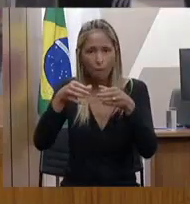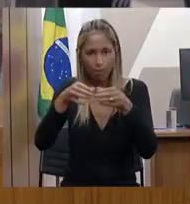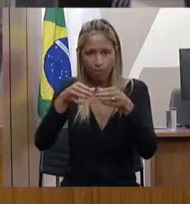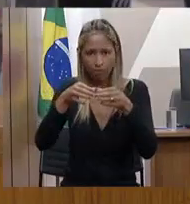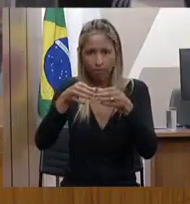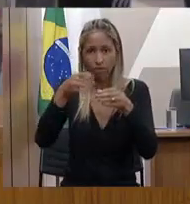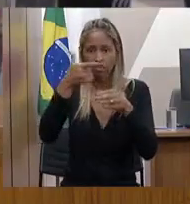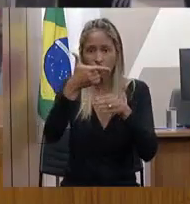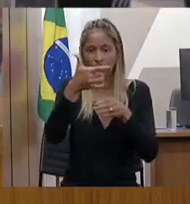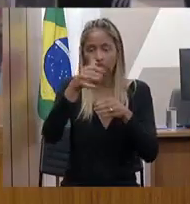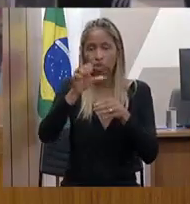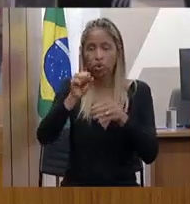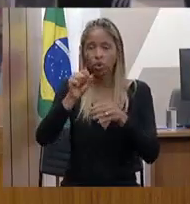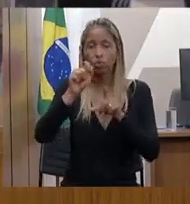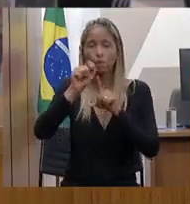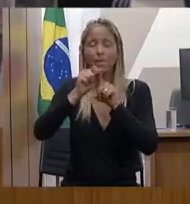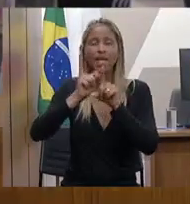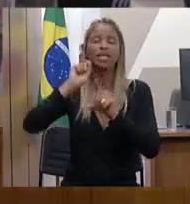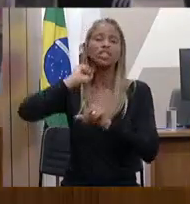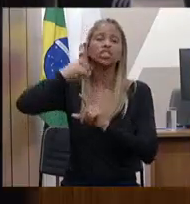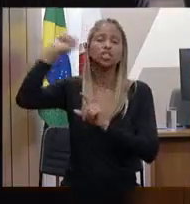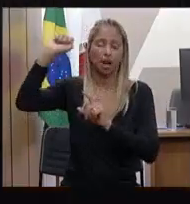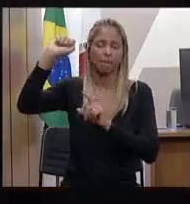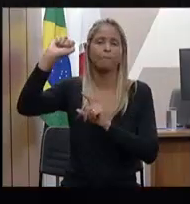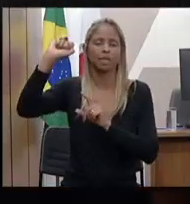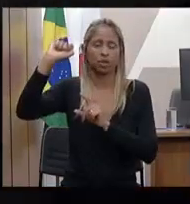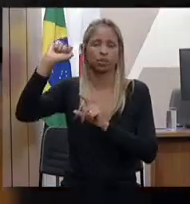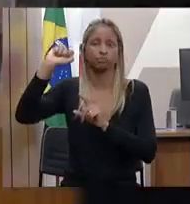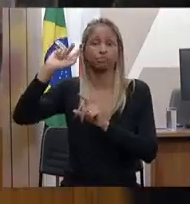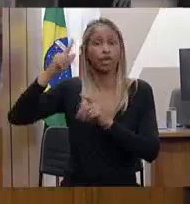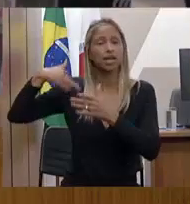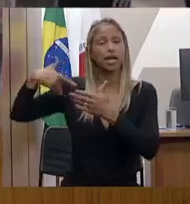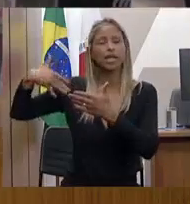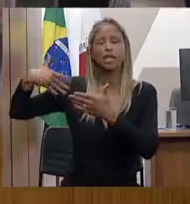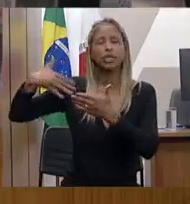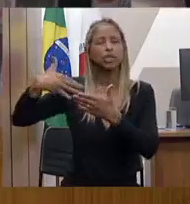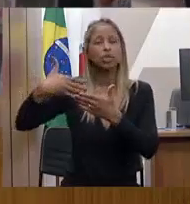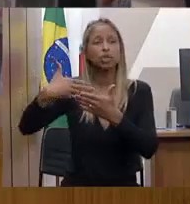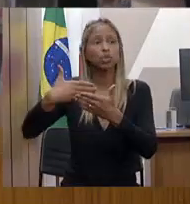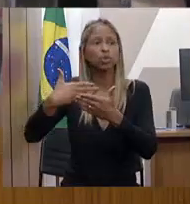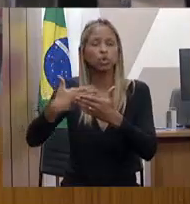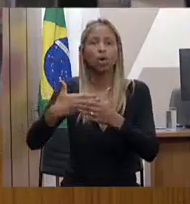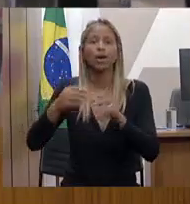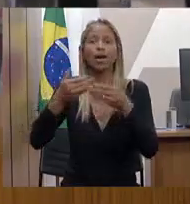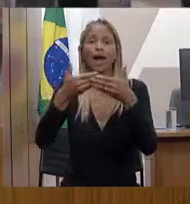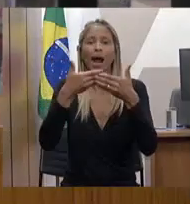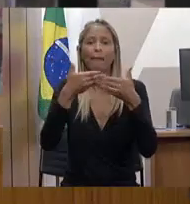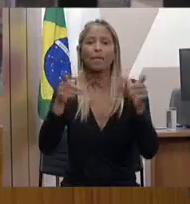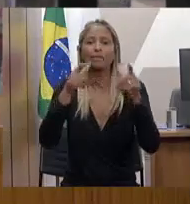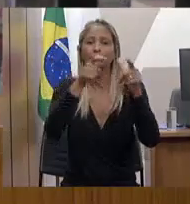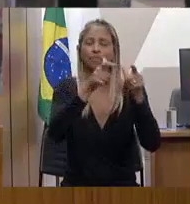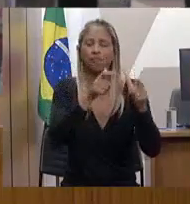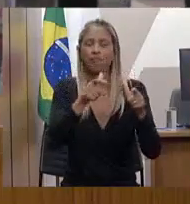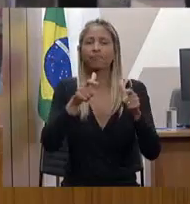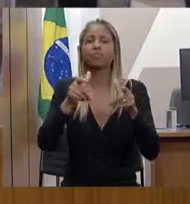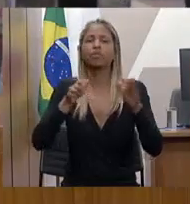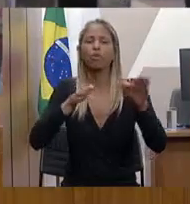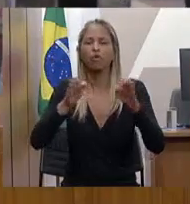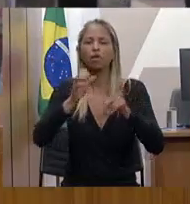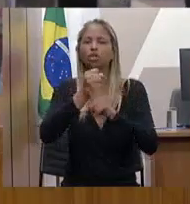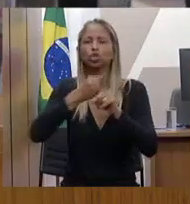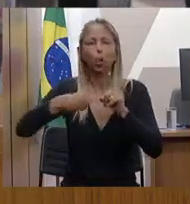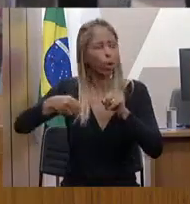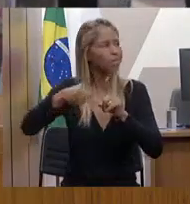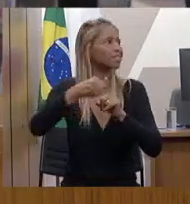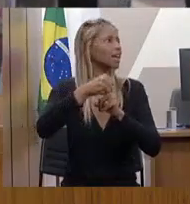no 28 de Abril ao longo da sua história abre esse espaço para o movimento social para